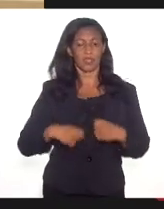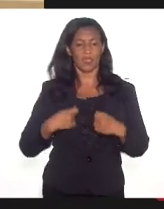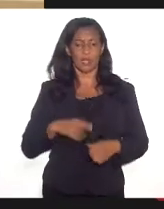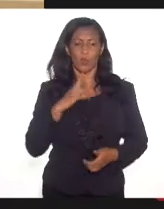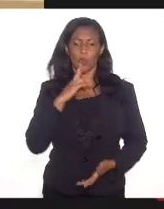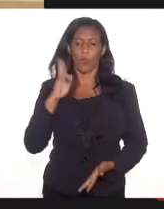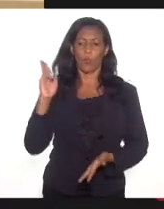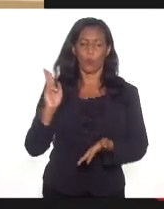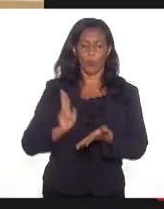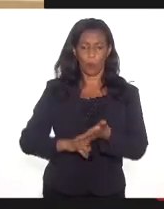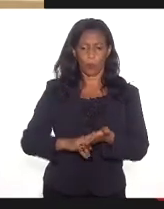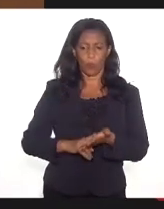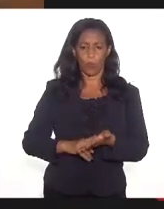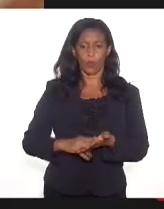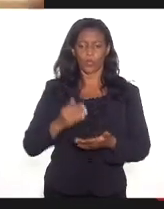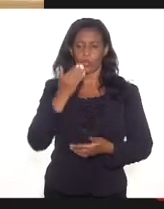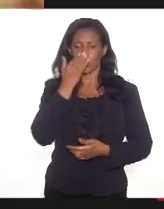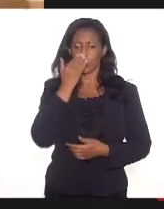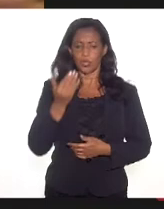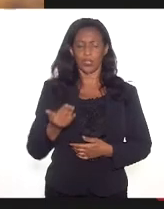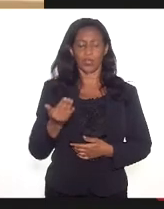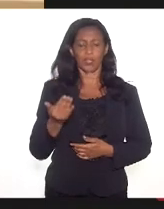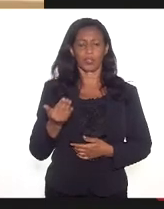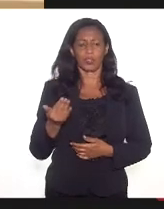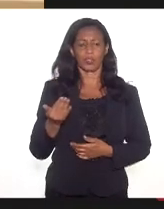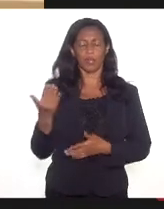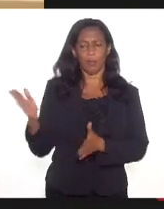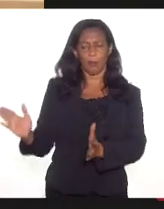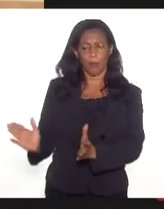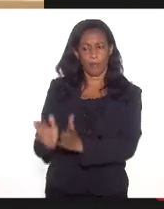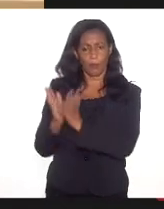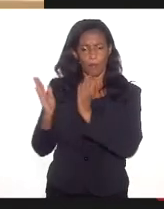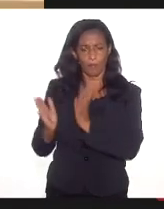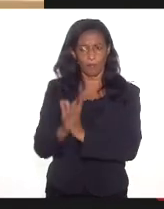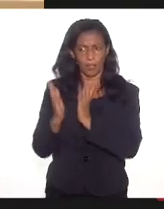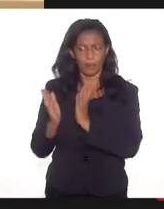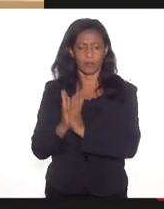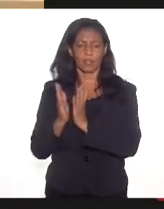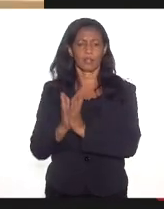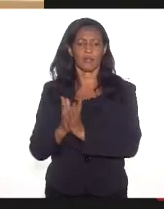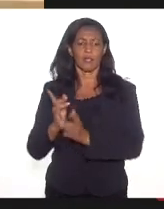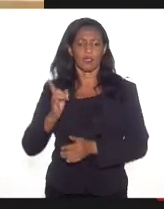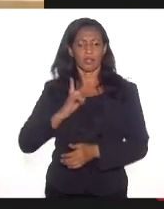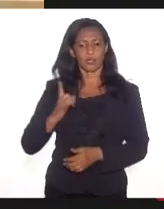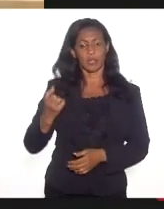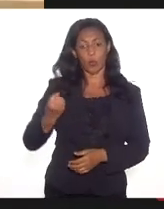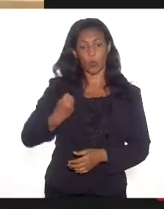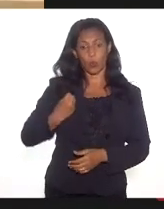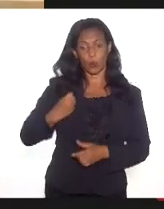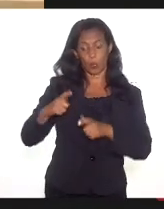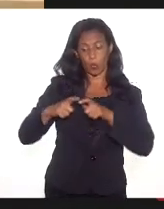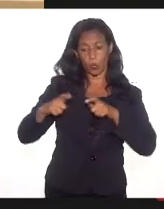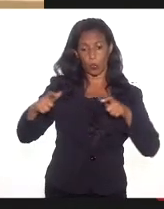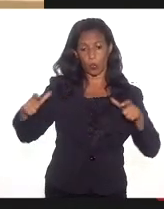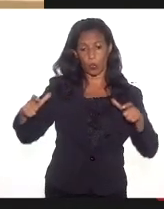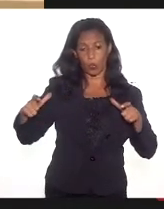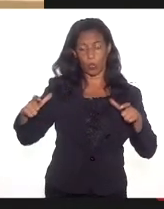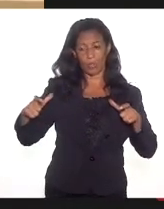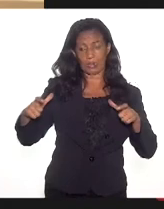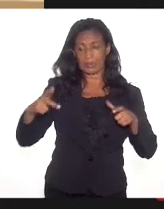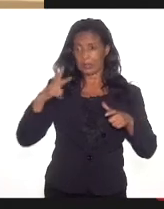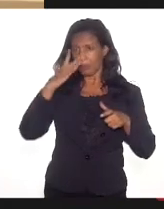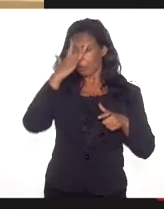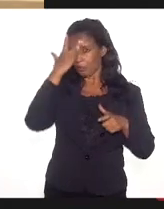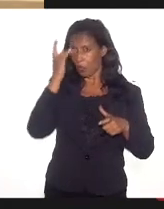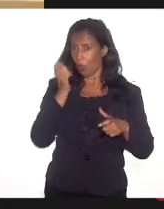reconhecermos que diante também da pobreza a gente tem um número elevado de despejos